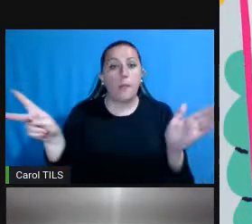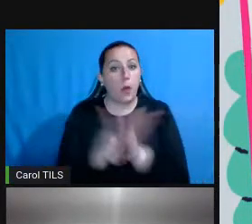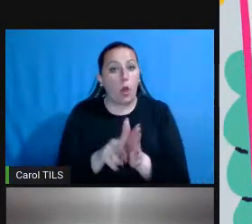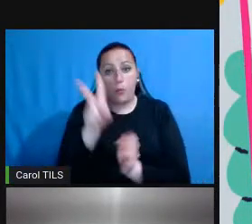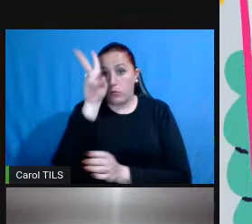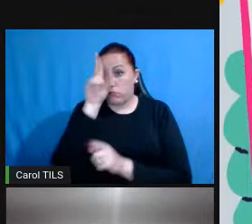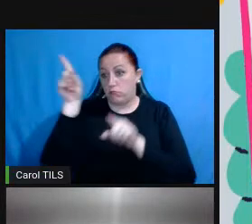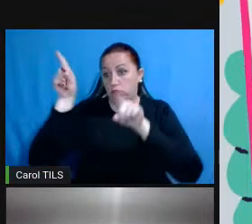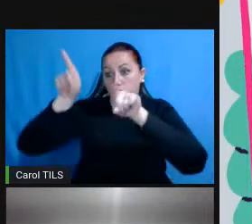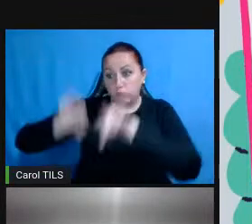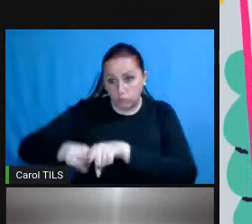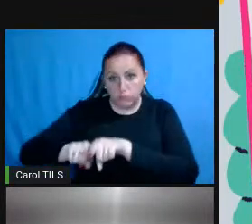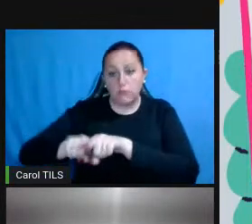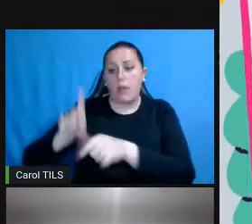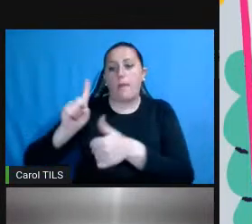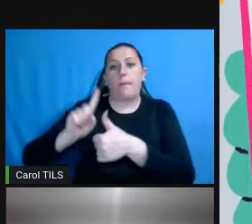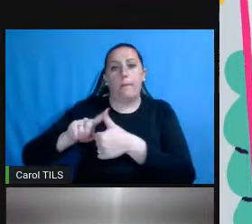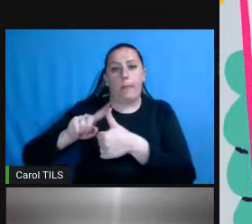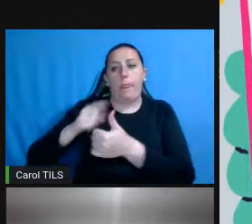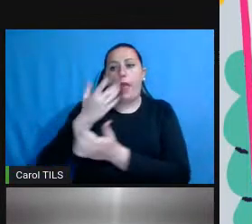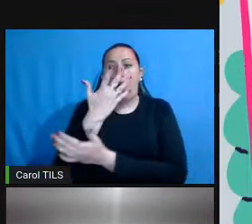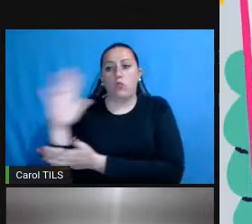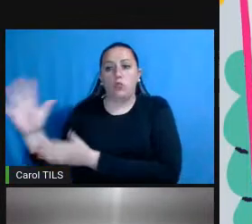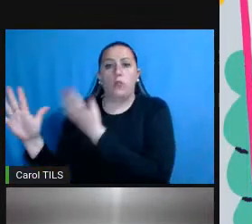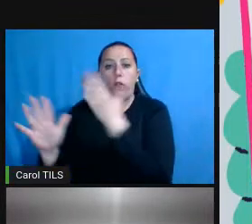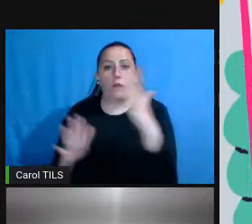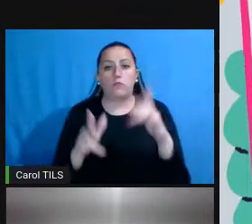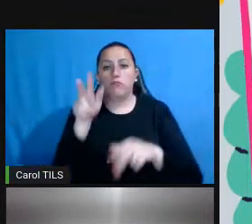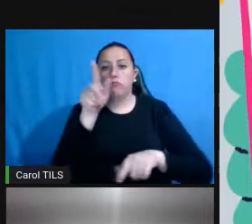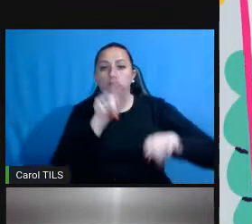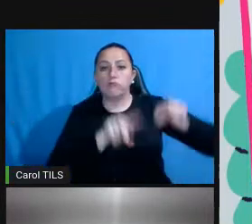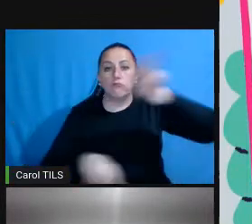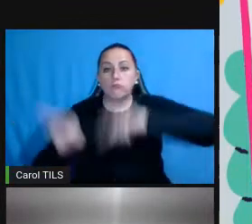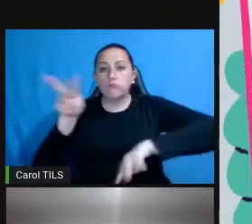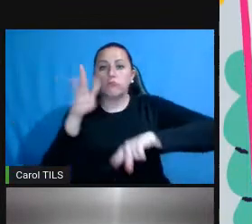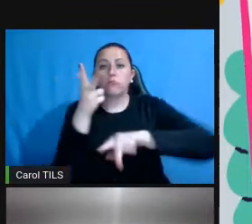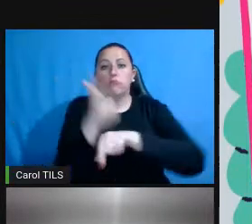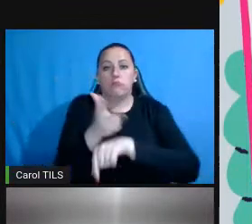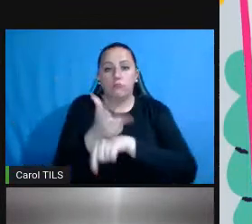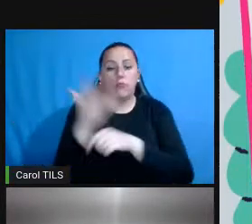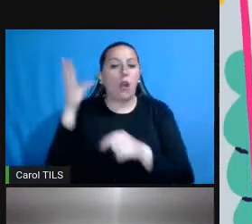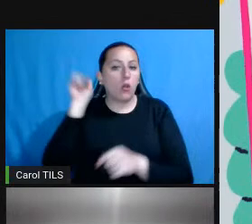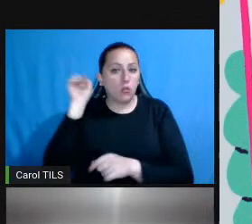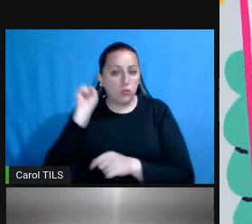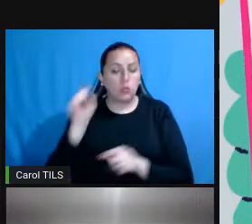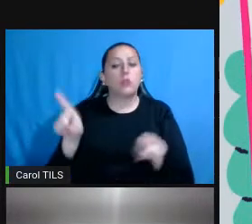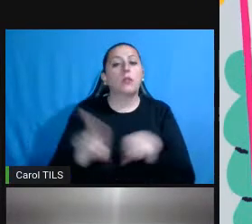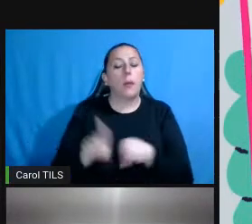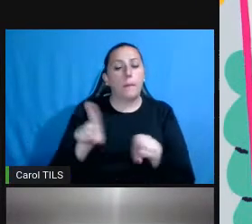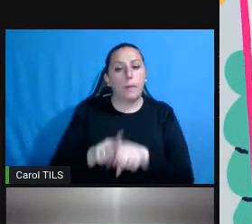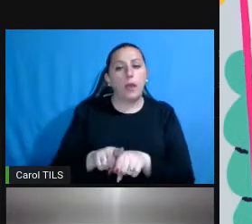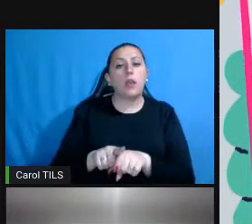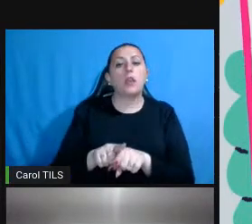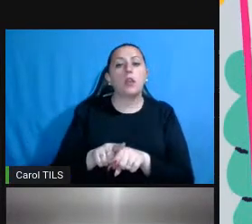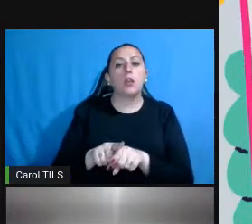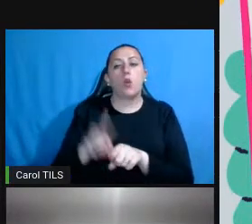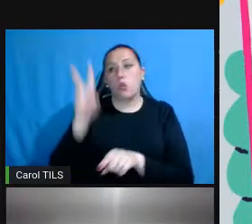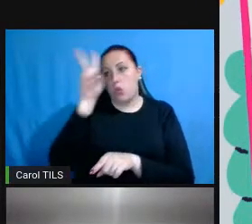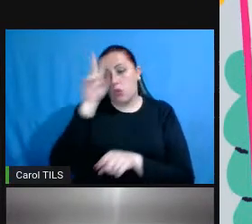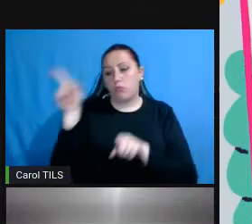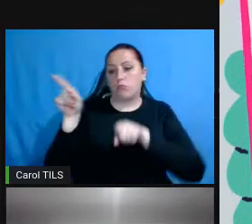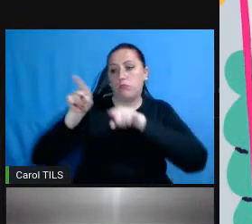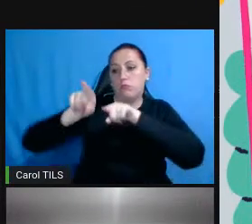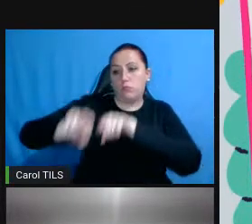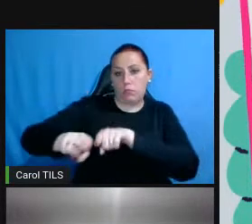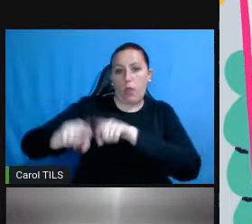meio ambiente, tá? E também para os alunos menores que são do concomitante do processo